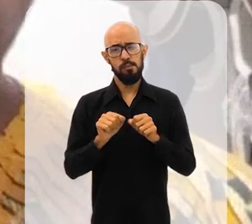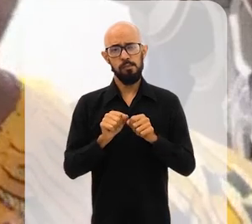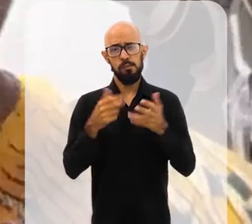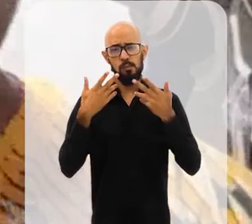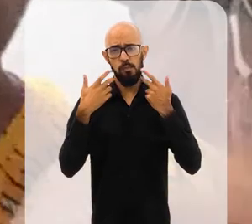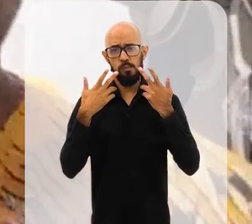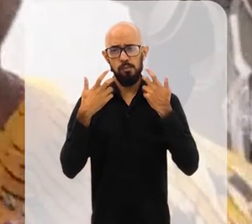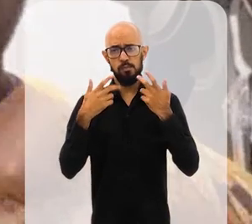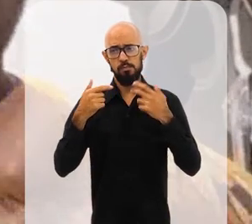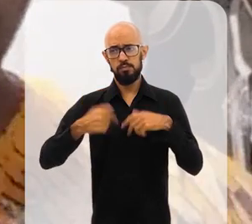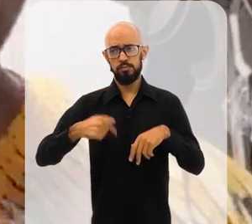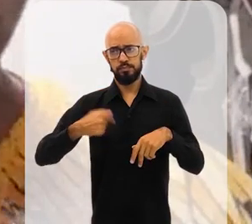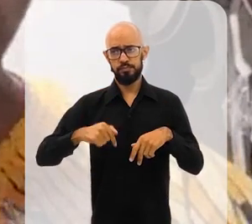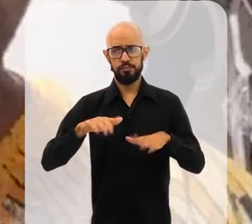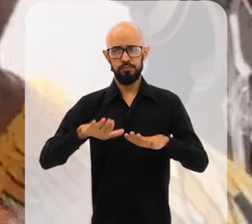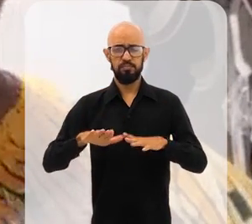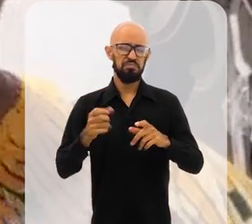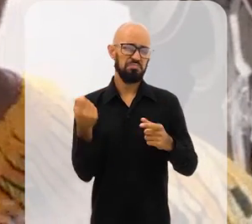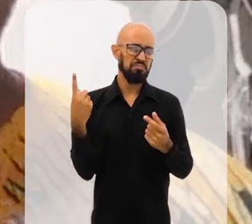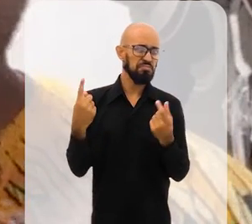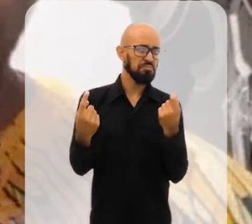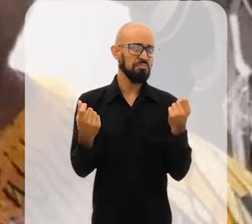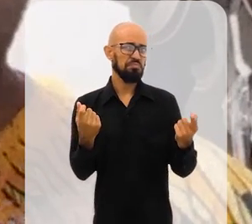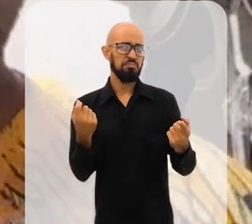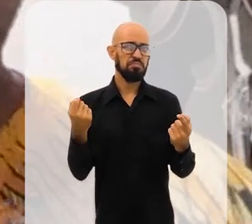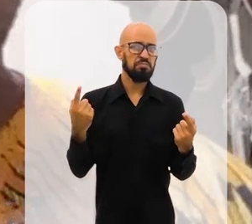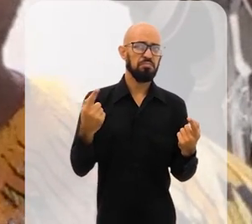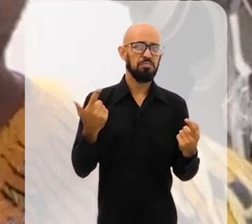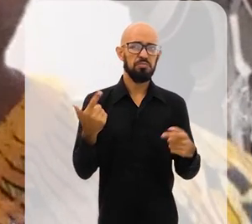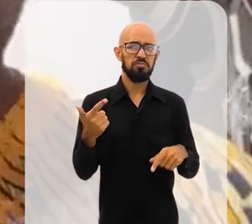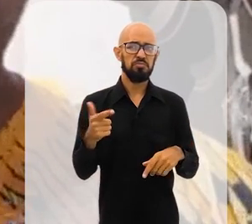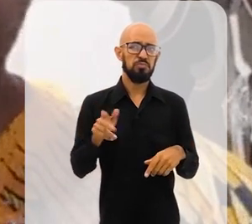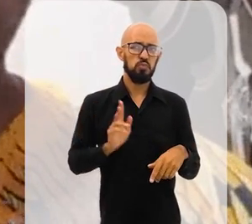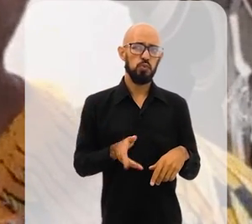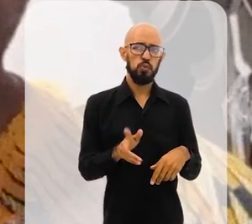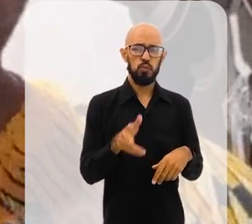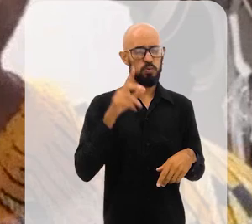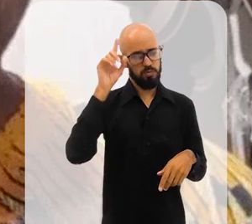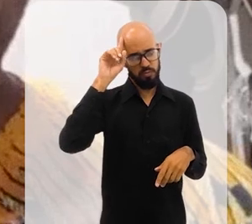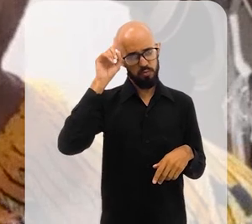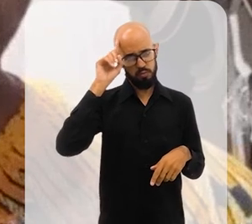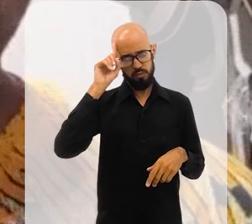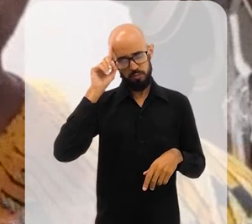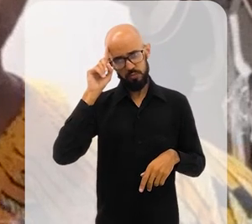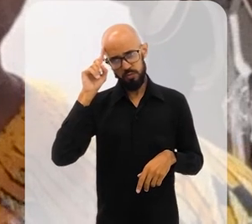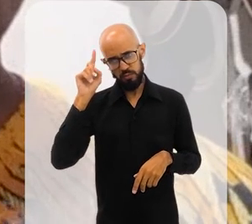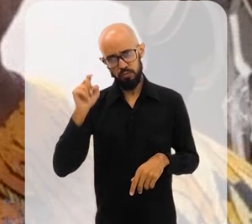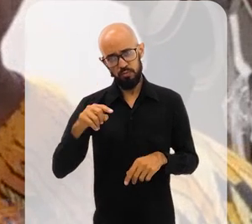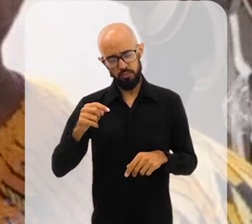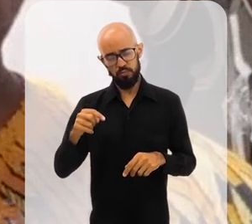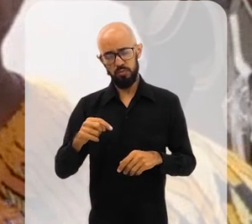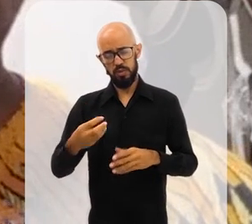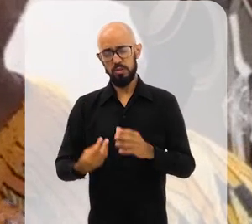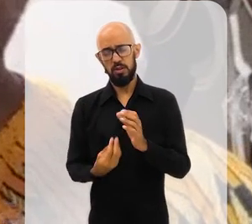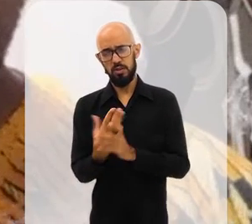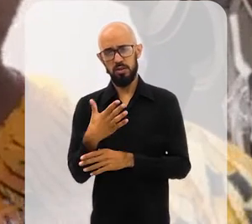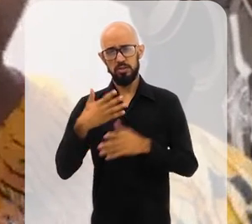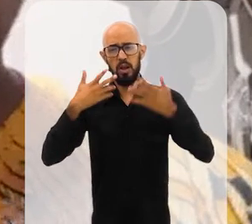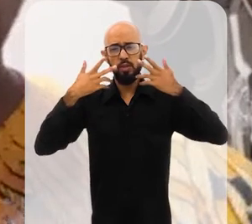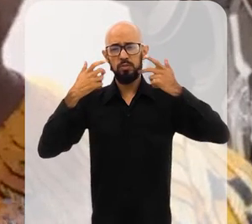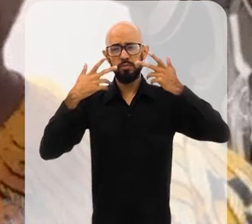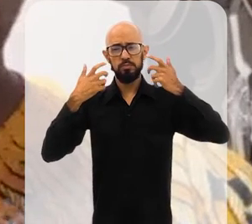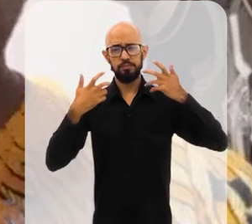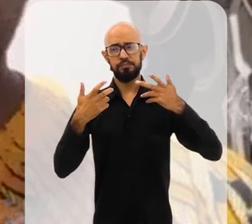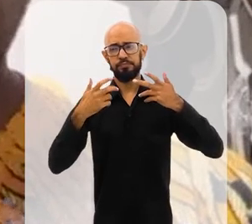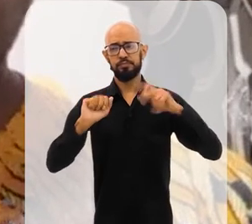em Queimados, mas que faziam assim, esporadicamente, não tinham uma constância na sua produção artística. E